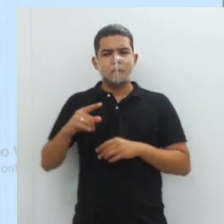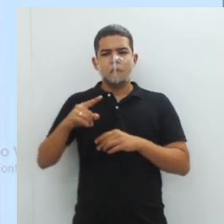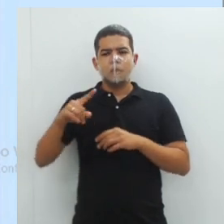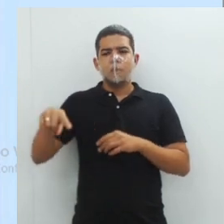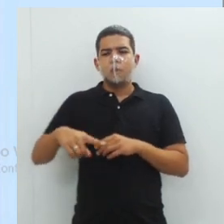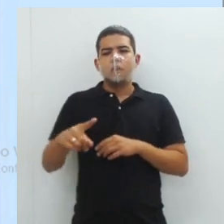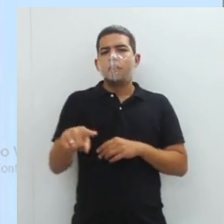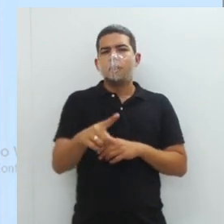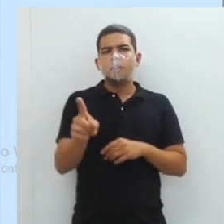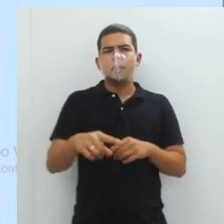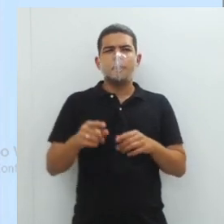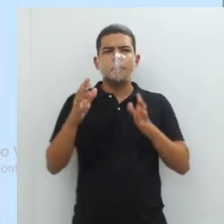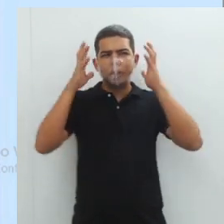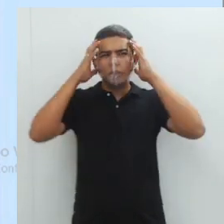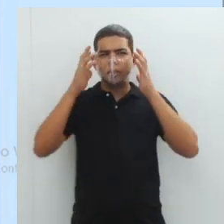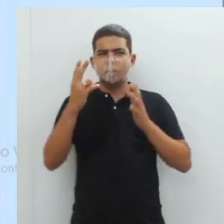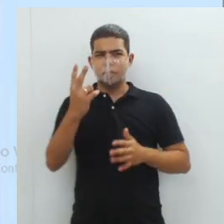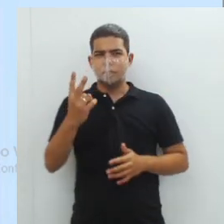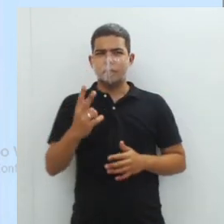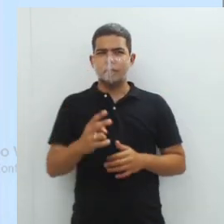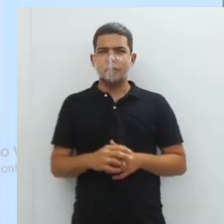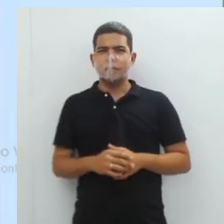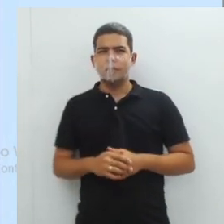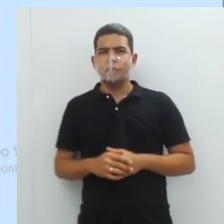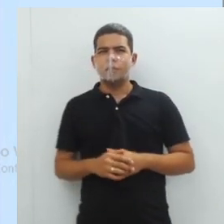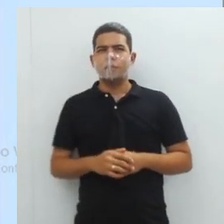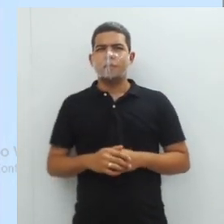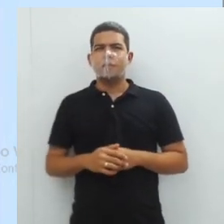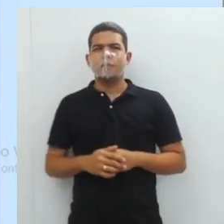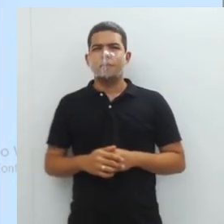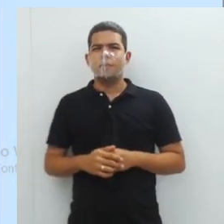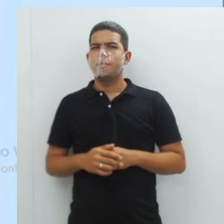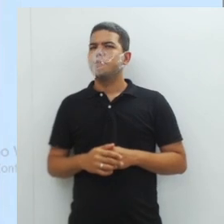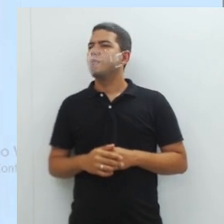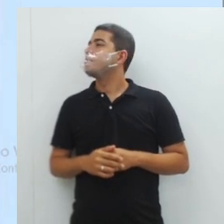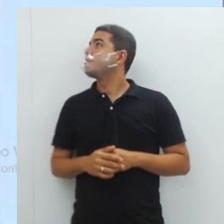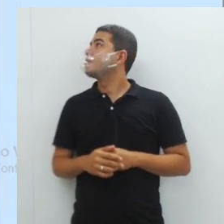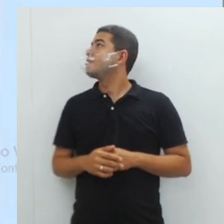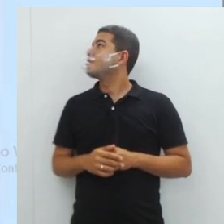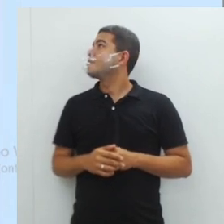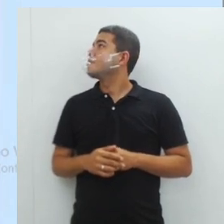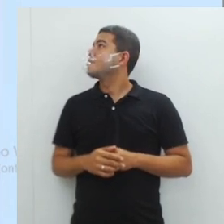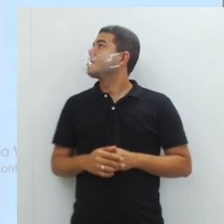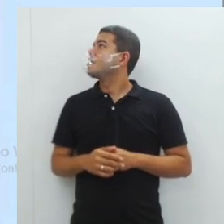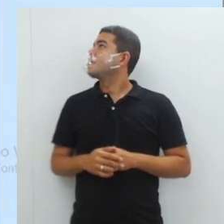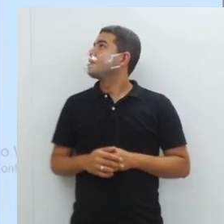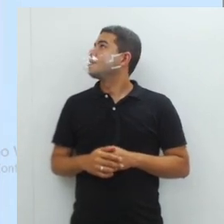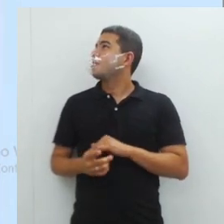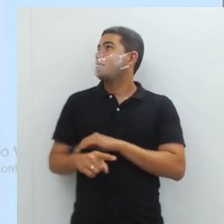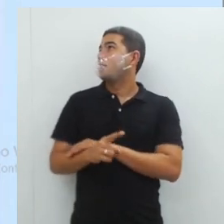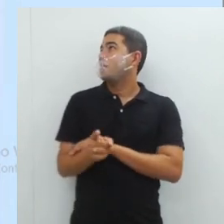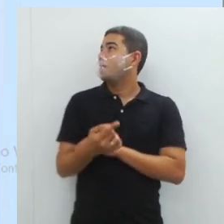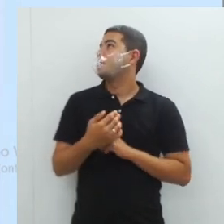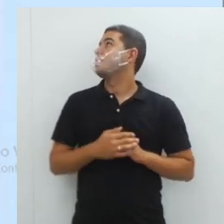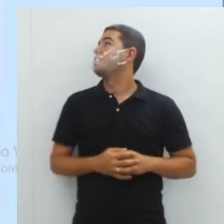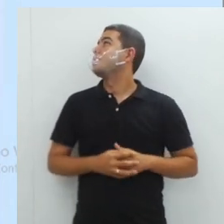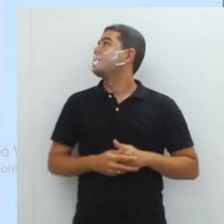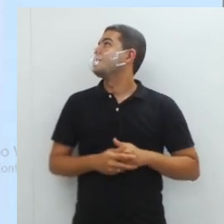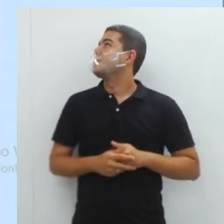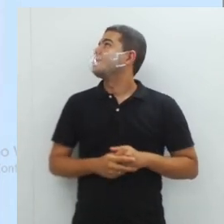vocês compararem o tamanho dessa criaturinha. Moeda de R$1 ela fica menor quanto a engoladinha. Algumas cobras.